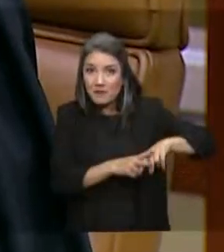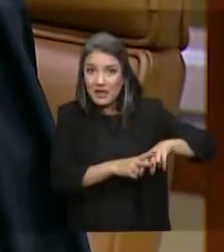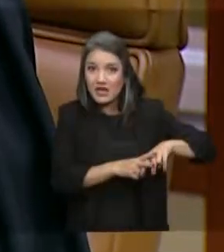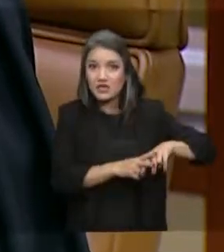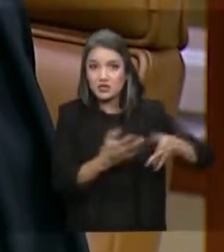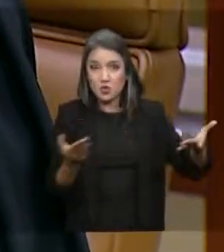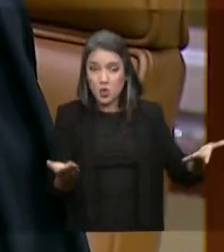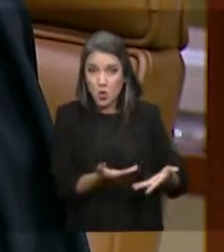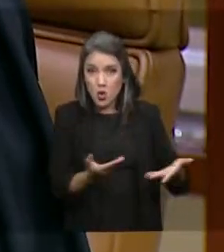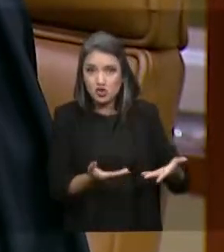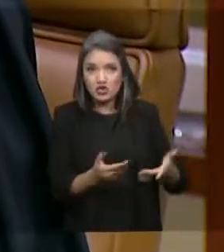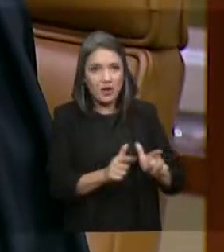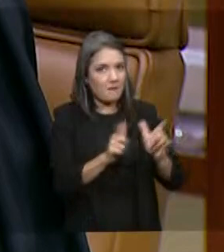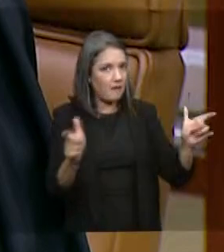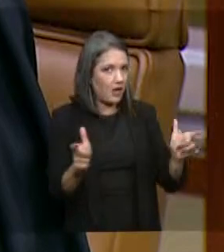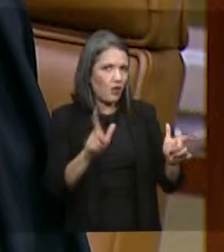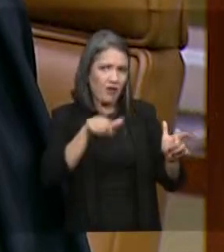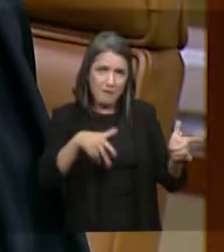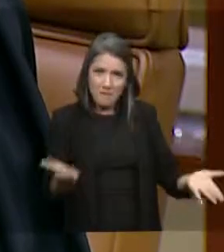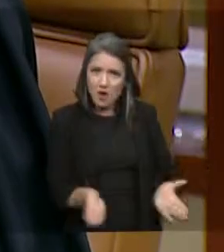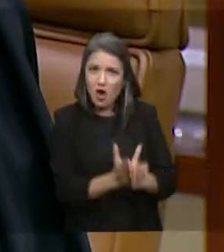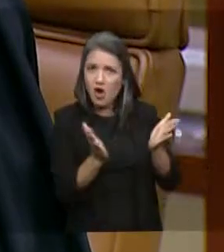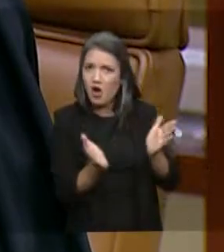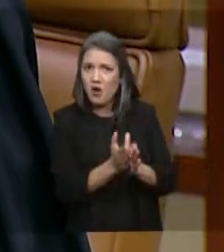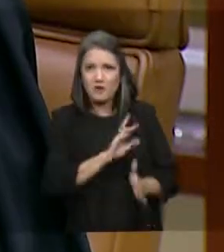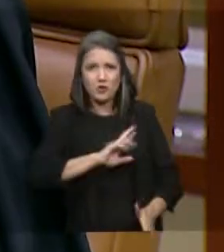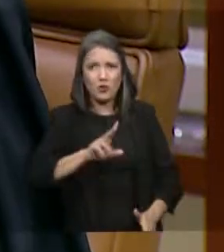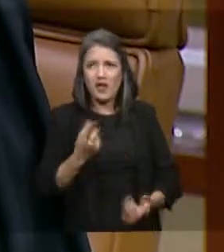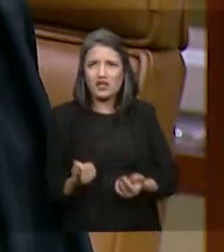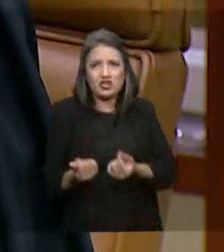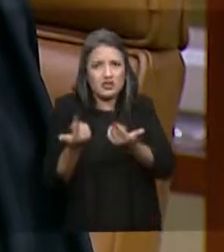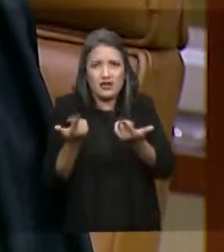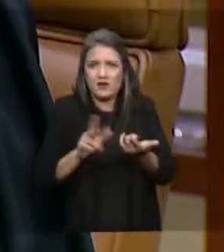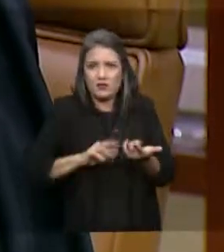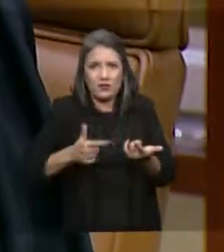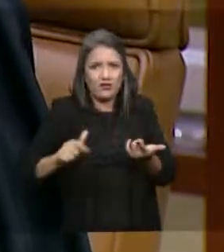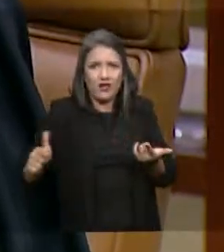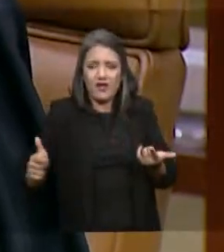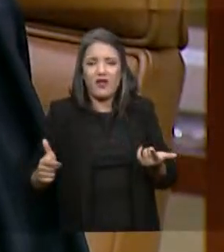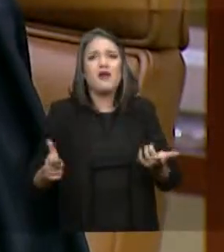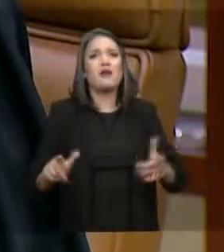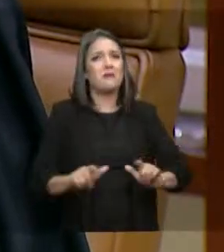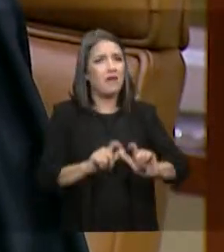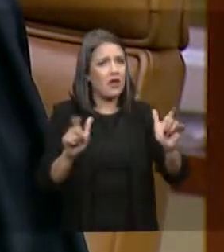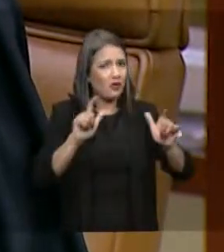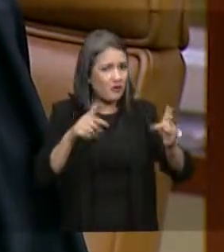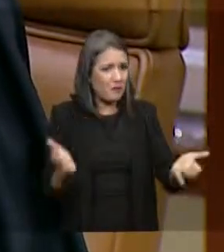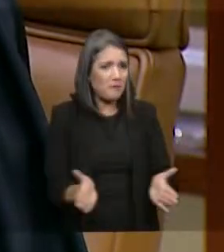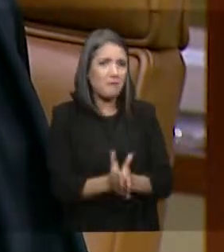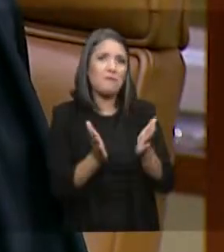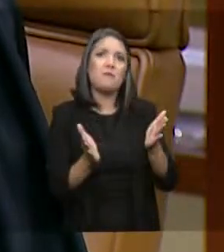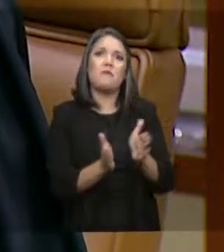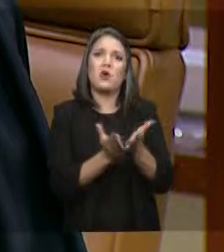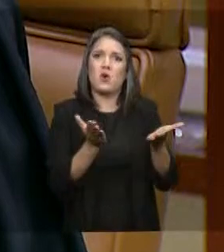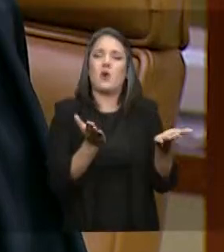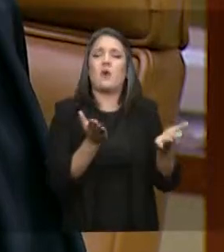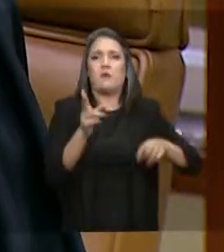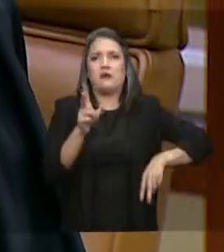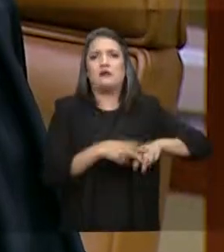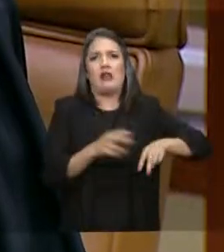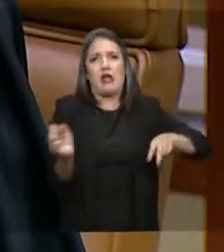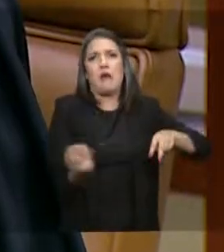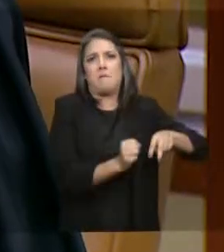de classe média a maioria dos 700 mil presos brasileiros é de uma classe economicamente é mais